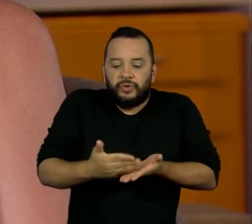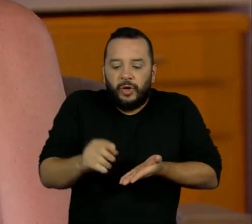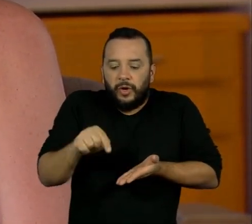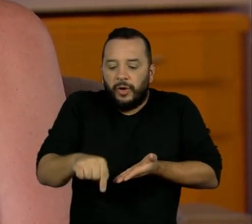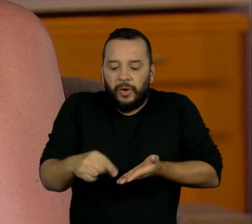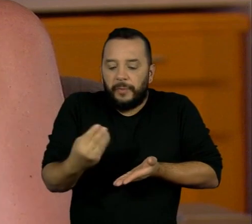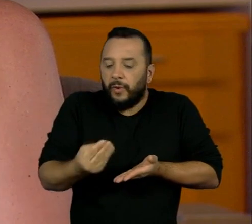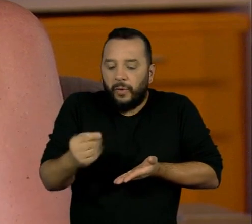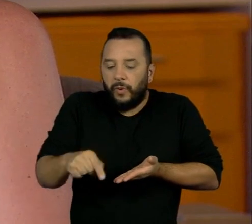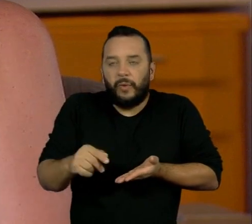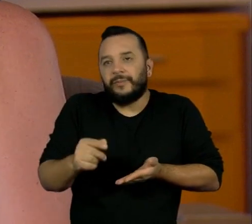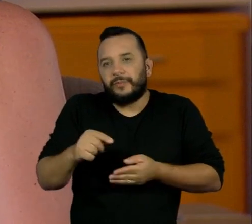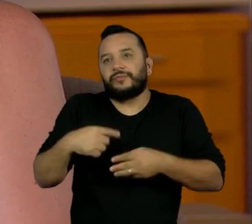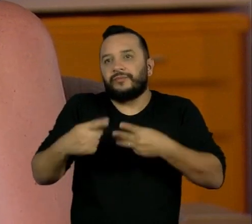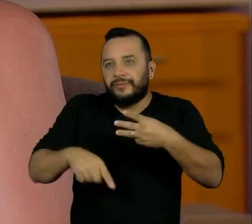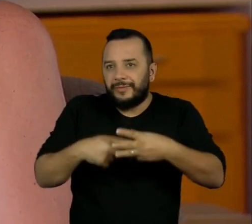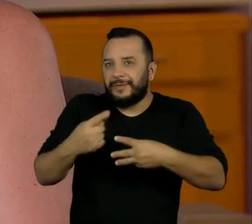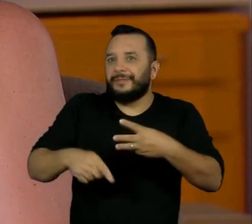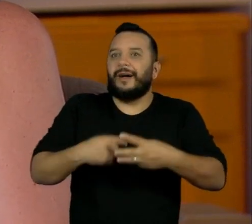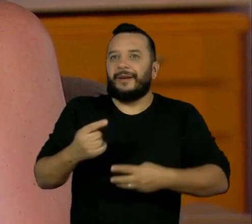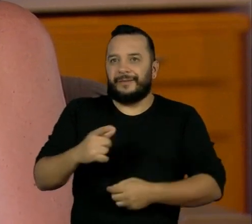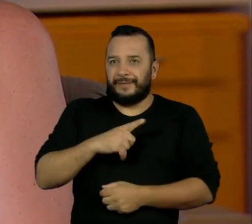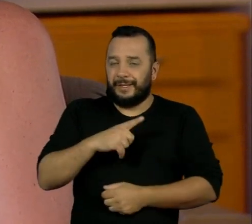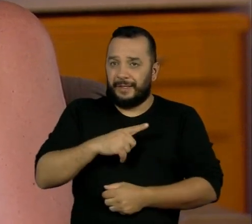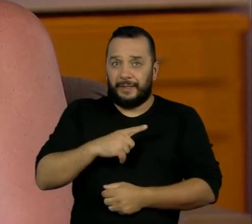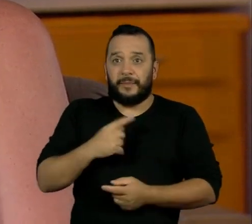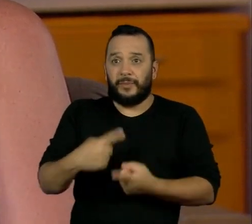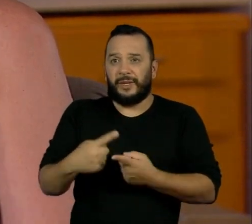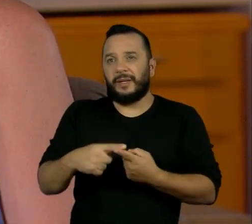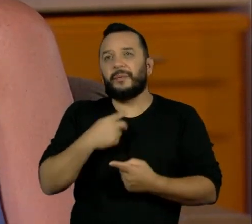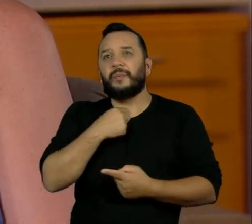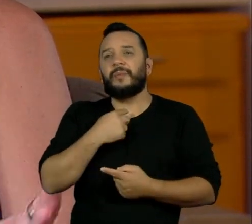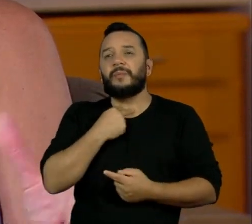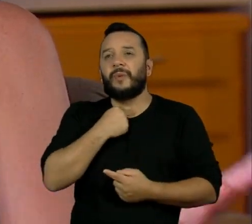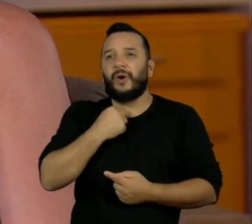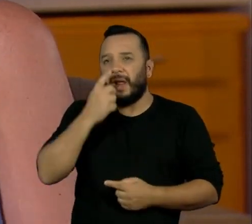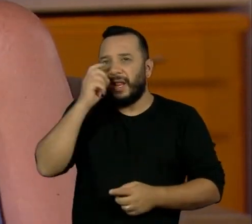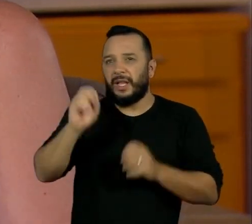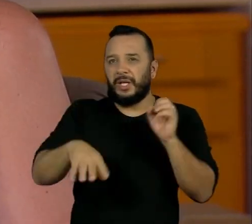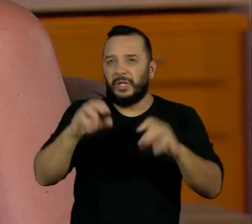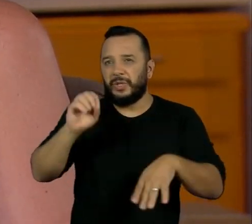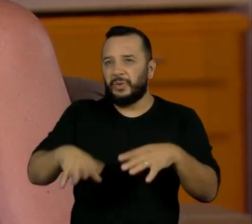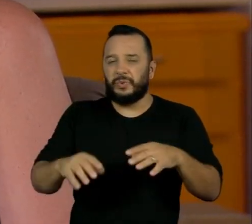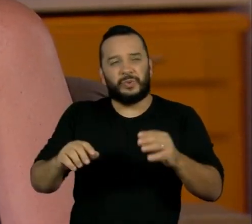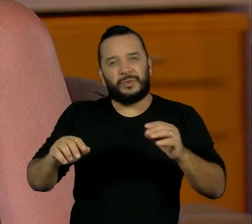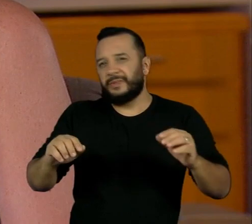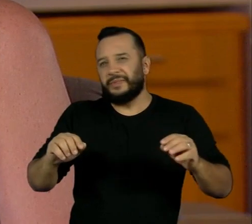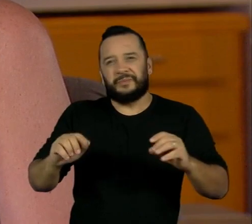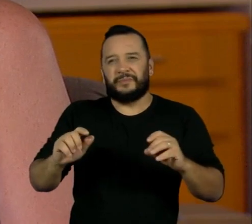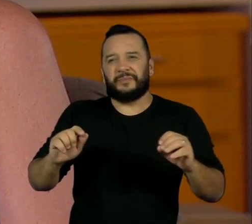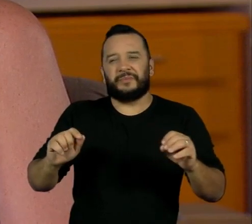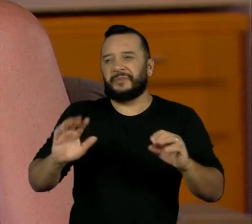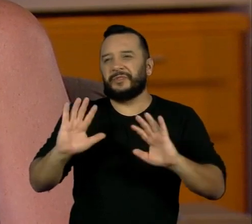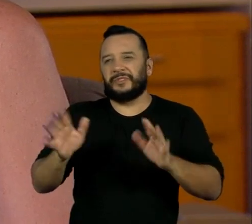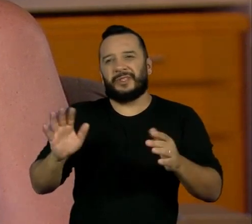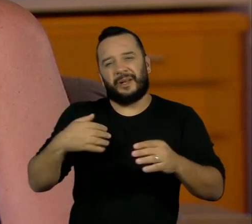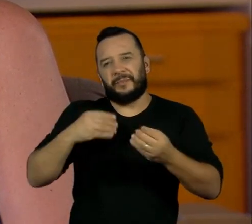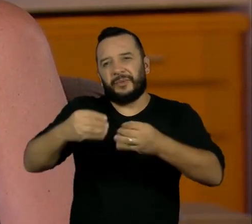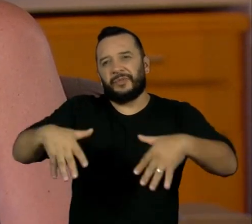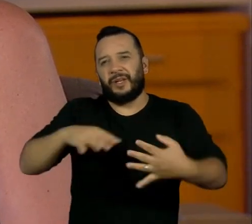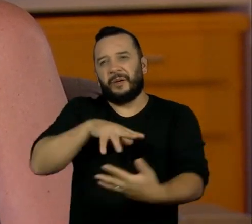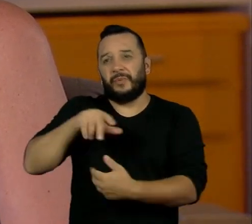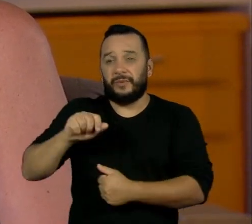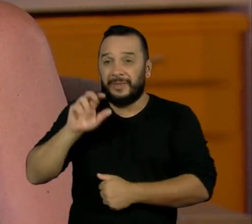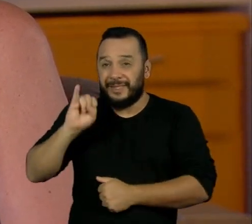a céu aberto e aí interfiram, por exemplo, no clima do planeta. Então, você entendendo tudo isso, você consegue fazer